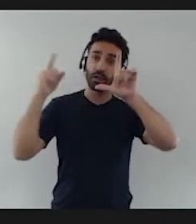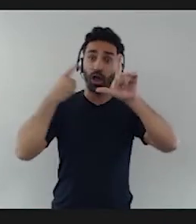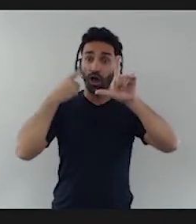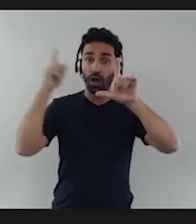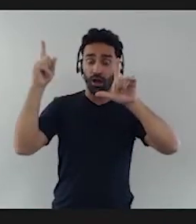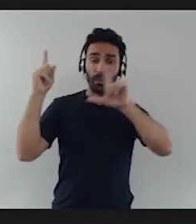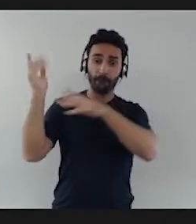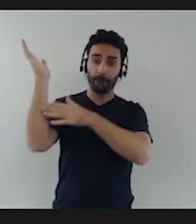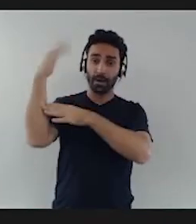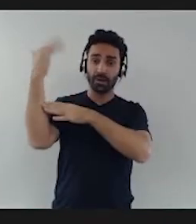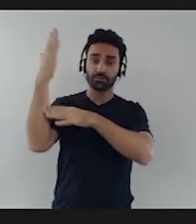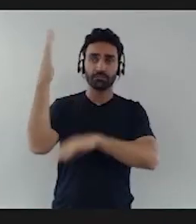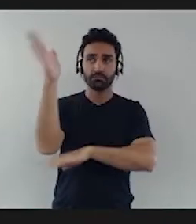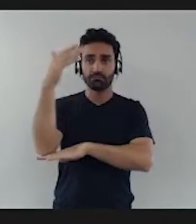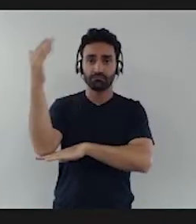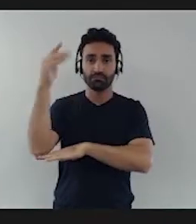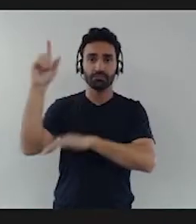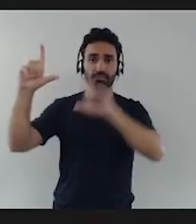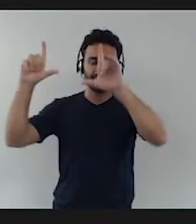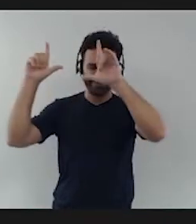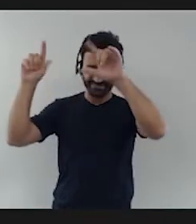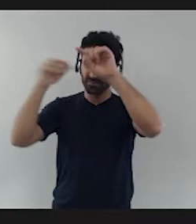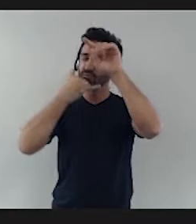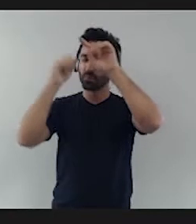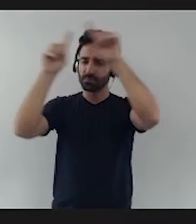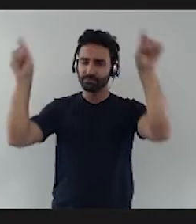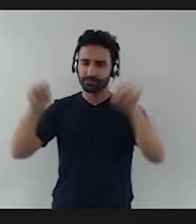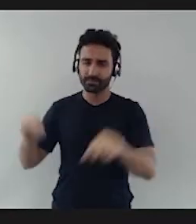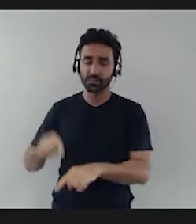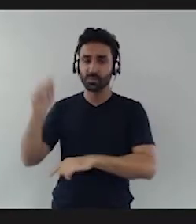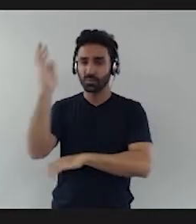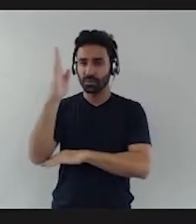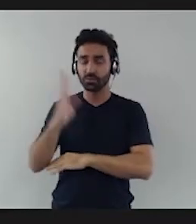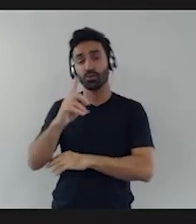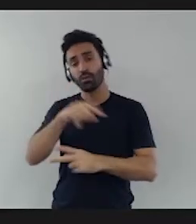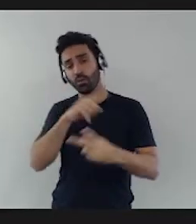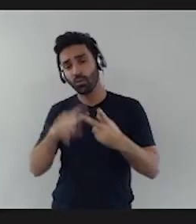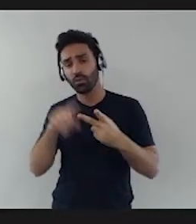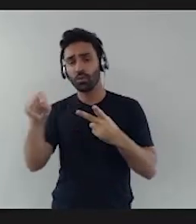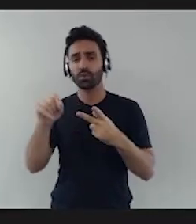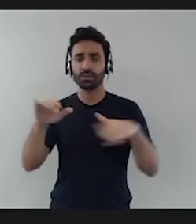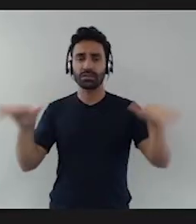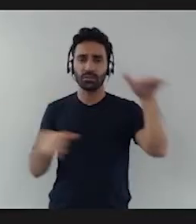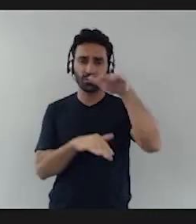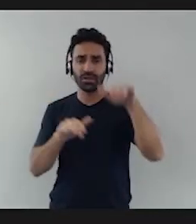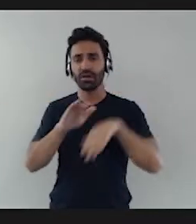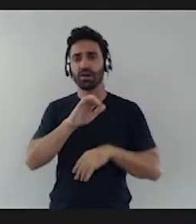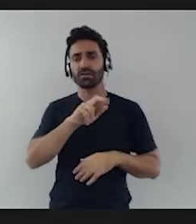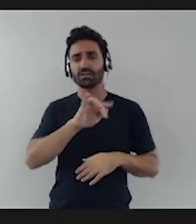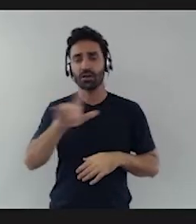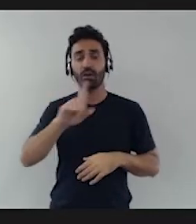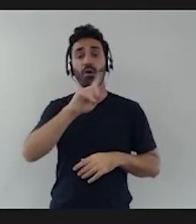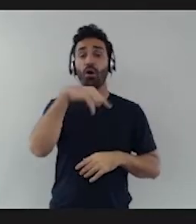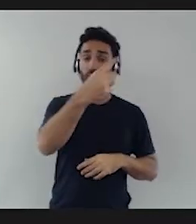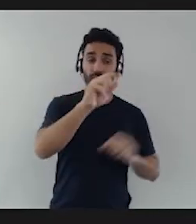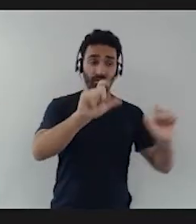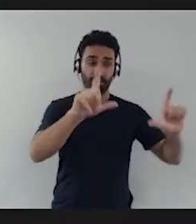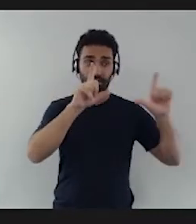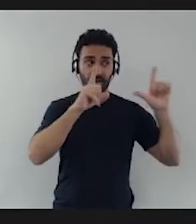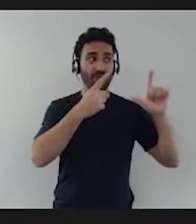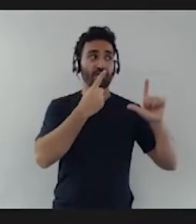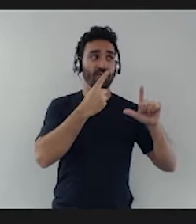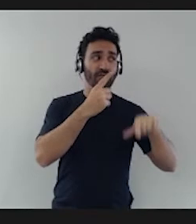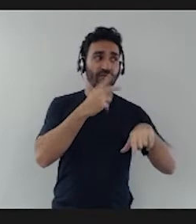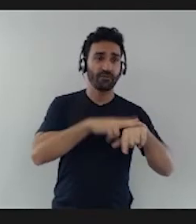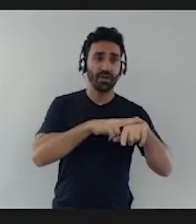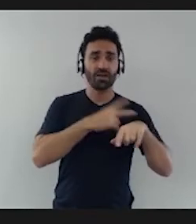sobre saneamento, e outros sobre desigualdade racial, e esse que é verde e vermelho, sobre a relação